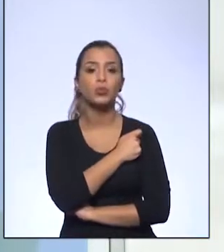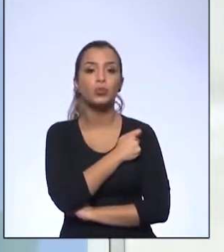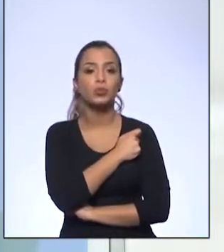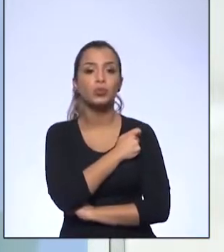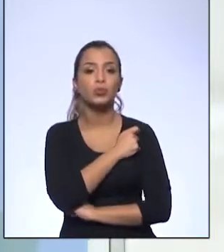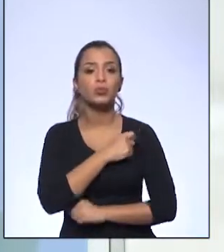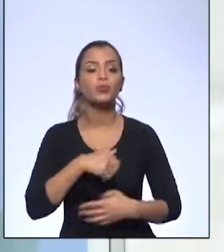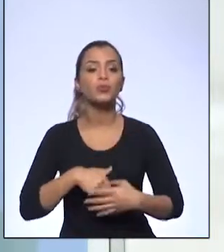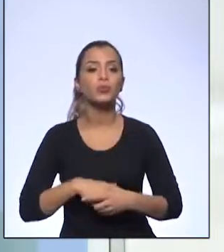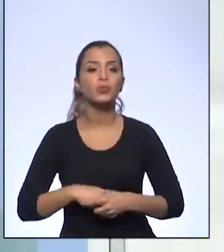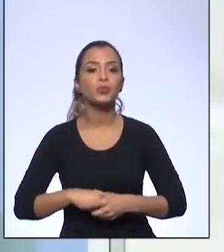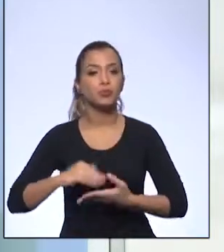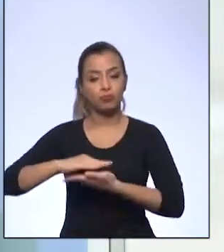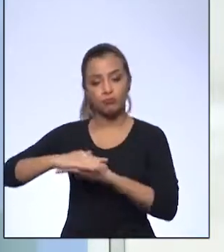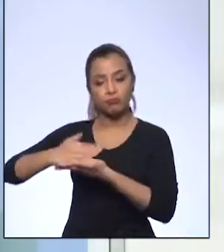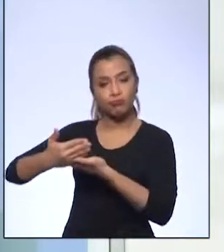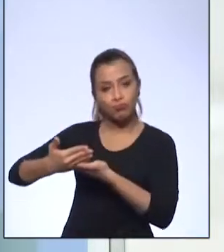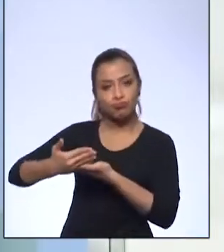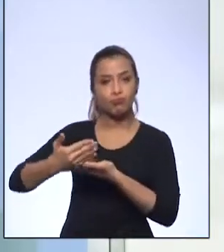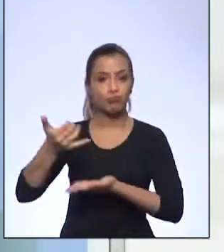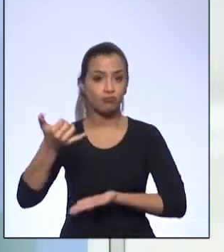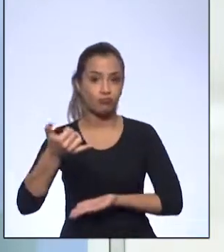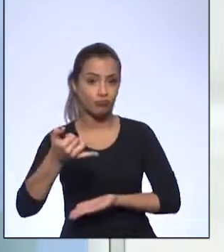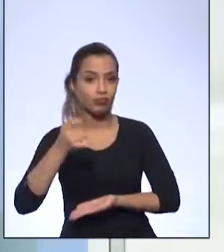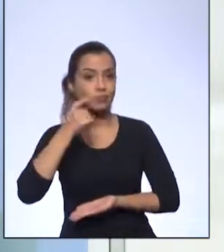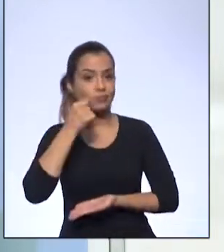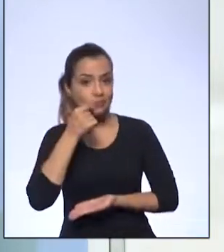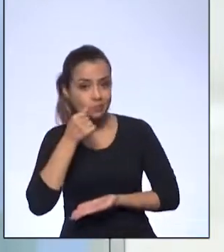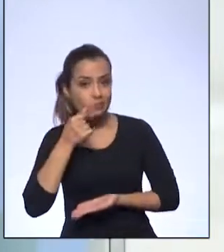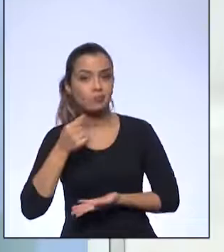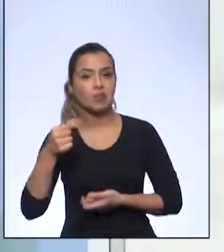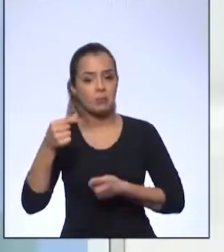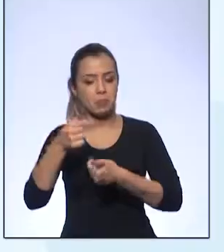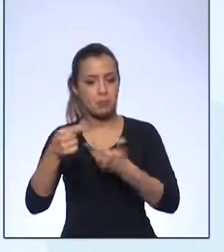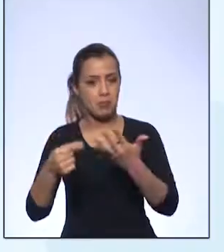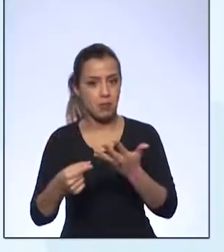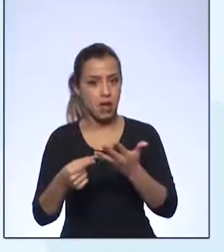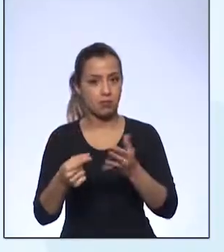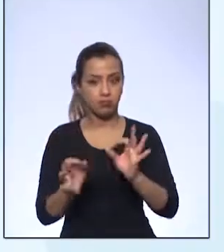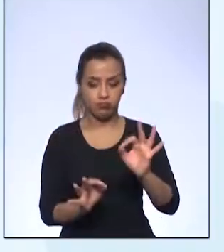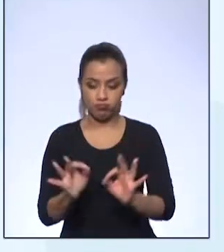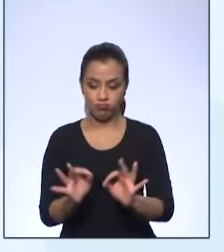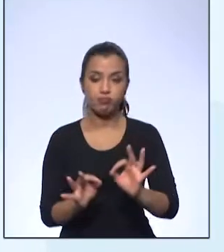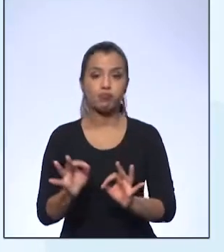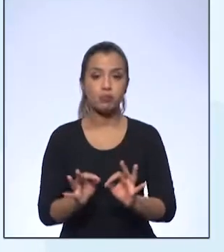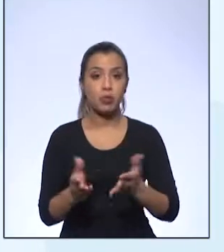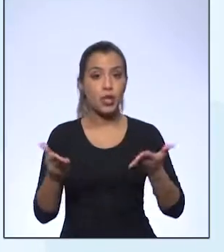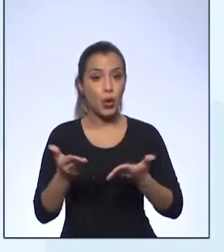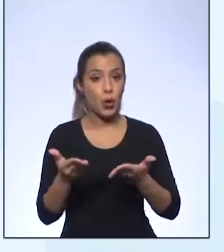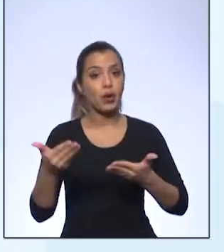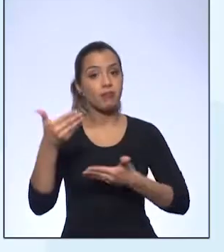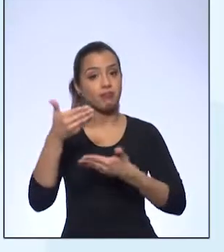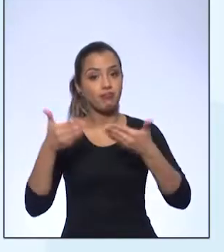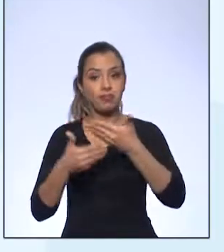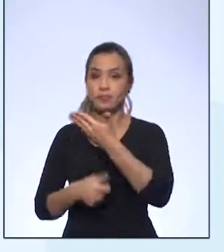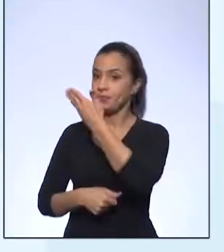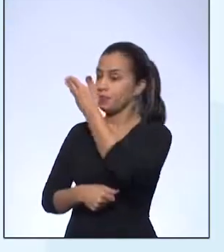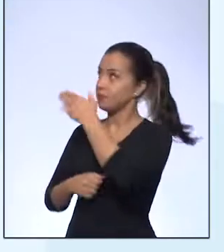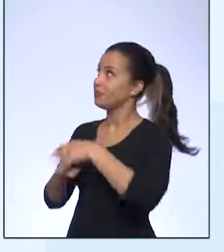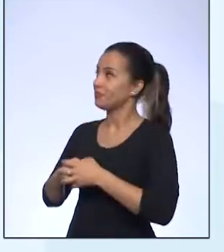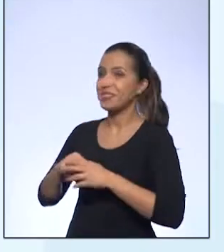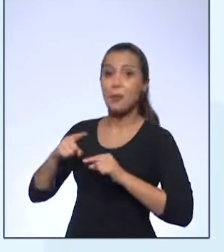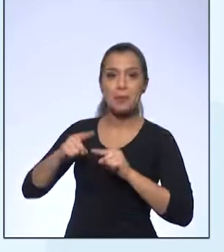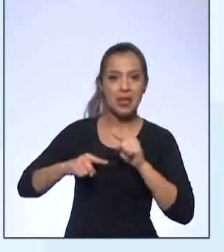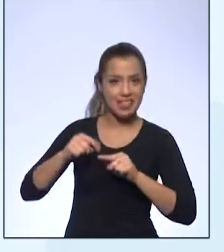your notebook, your pen, your pencil, o seu lápis, sua borracha. E então a gente vai colocar na tela para vocês aí o material, então o